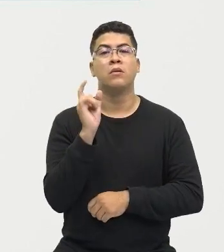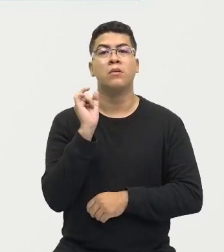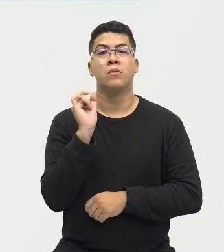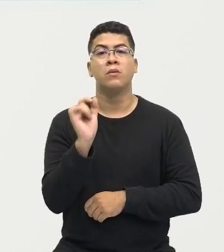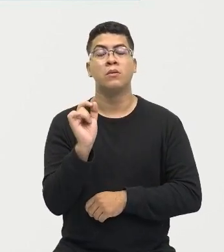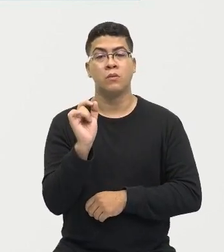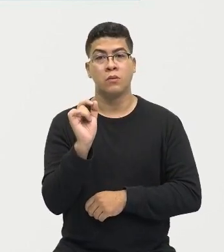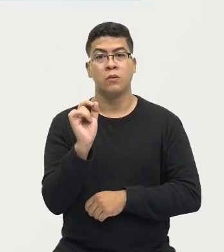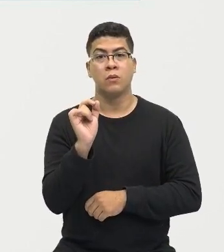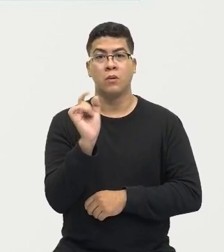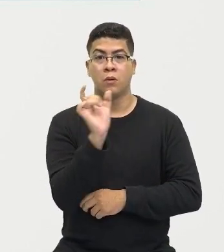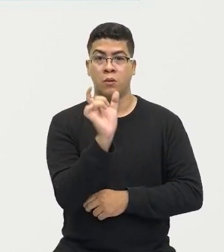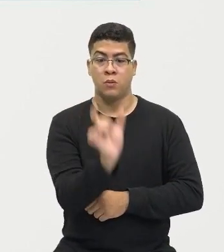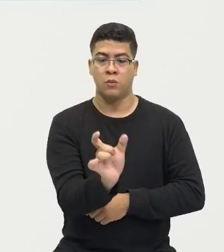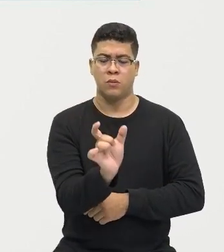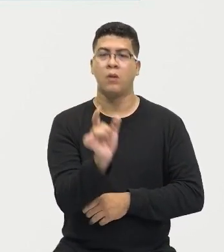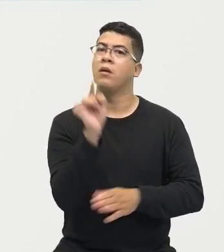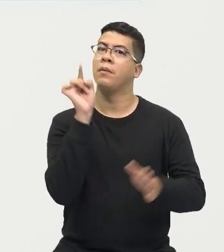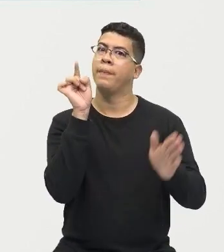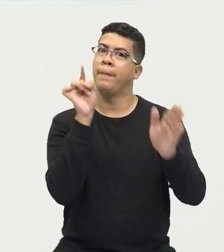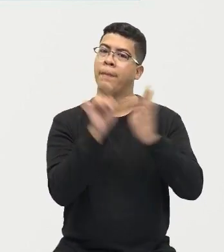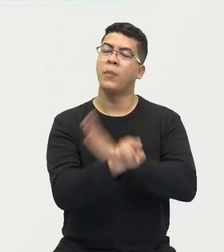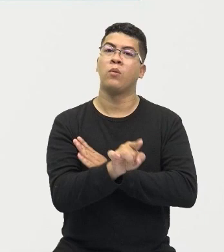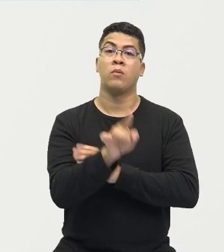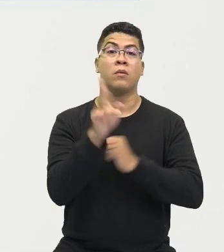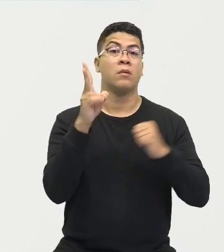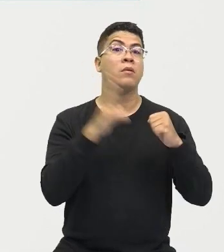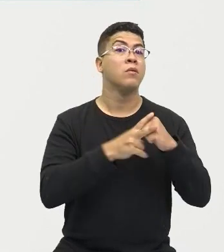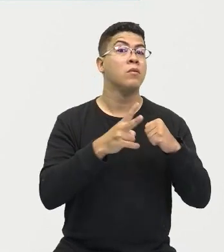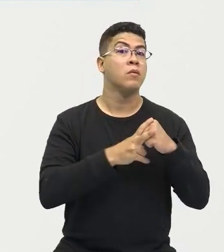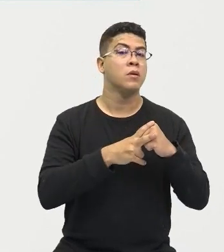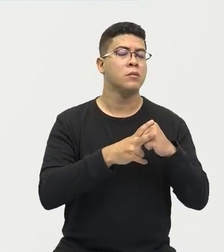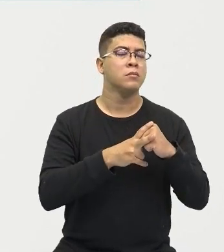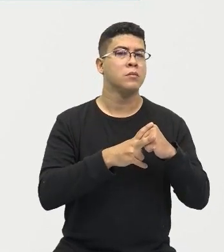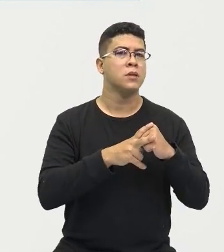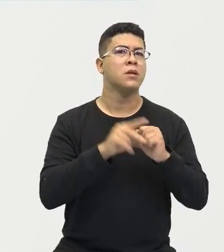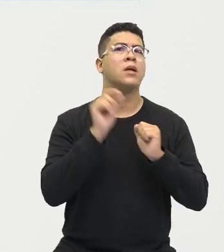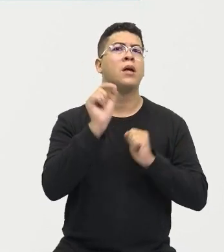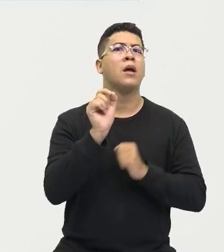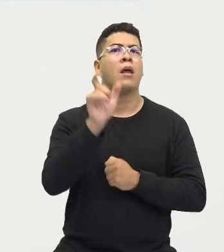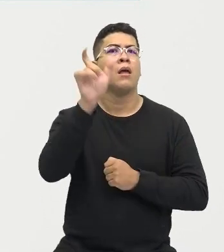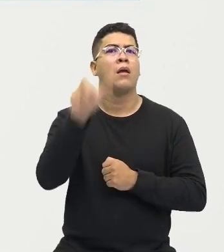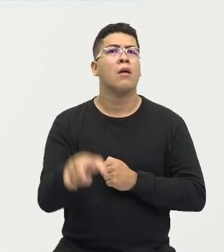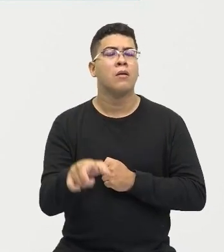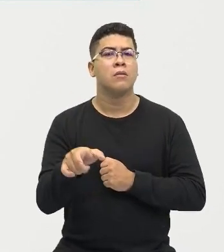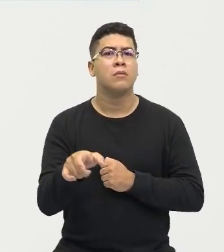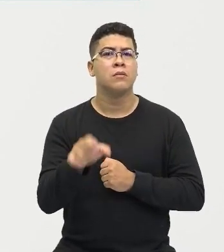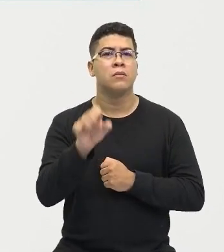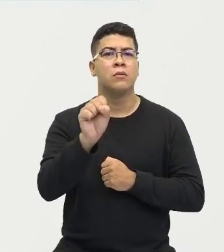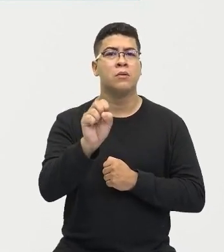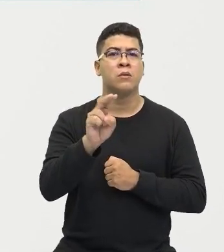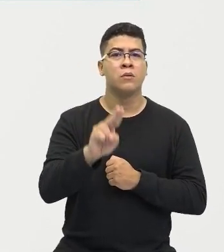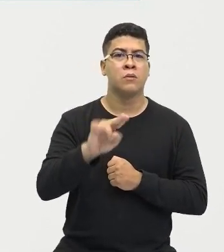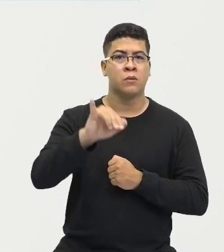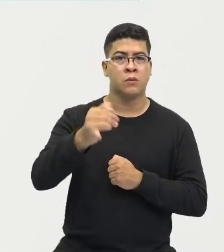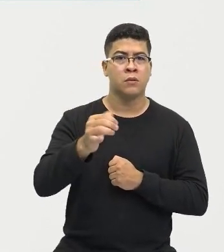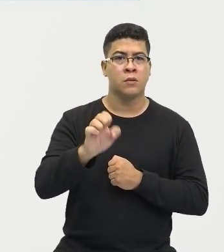o sujeito de uma oração, você pergunta para o verbo, né? Você vai perguntar para o verbo ali,